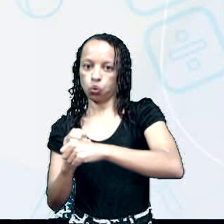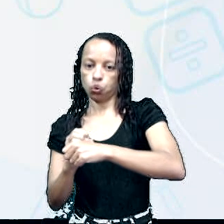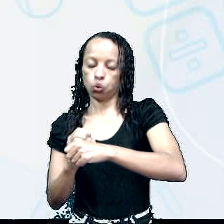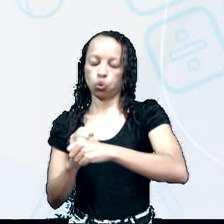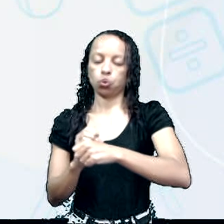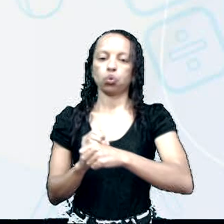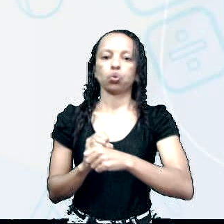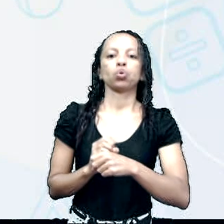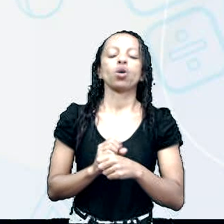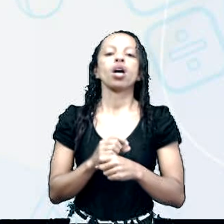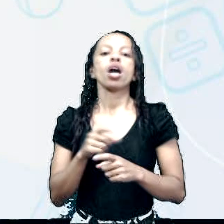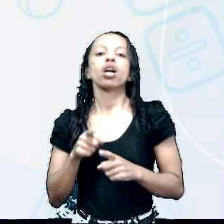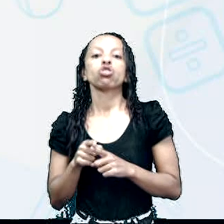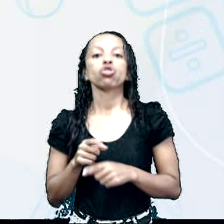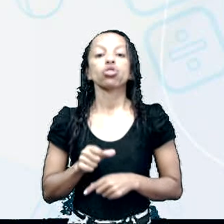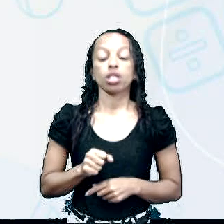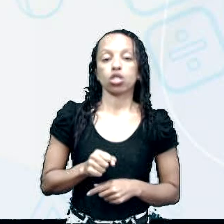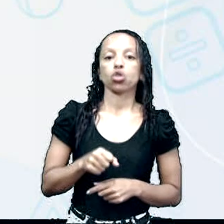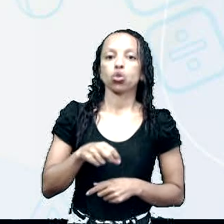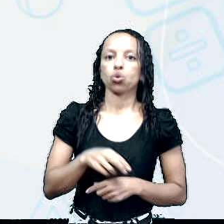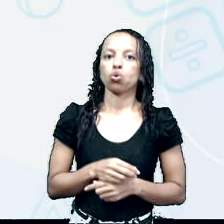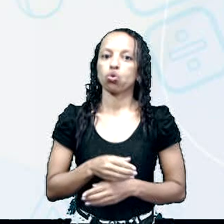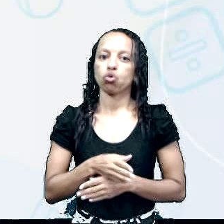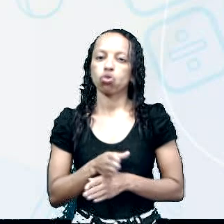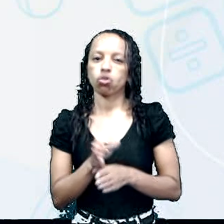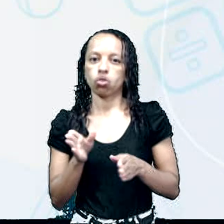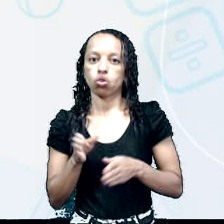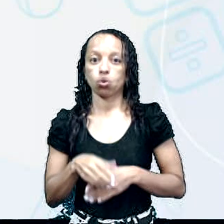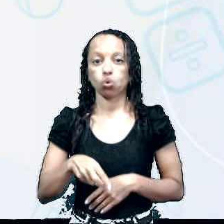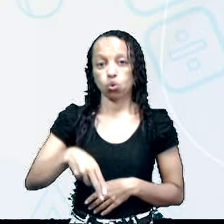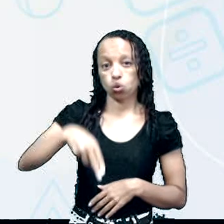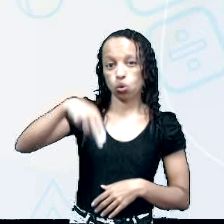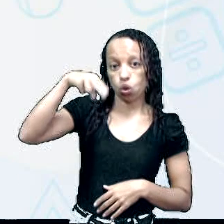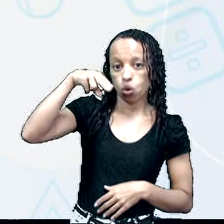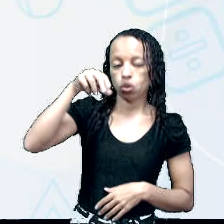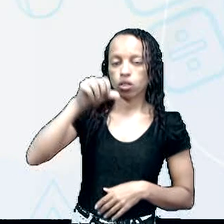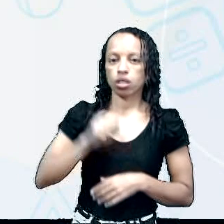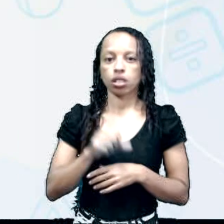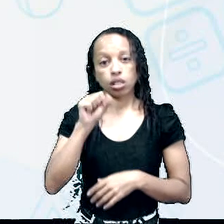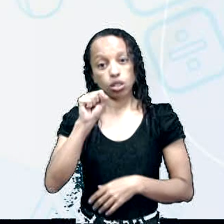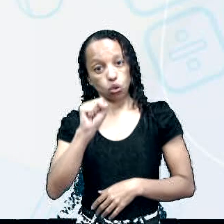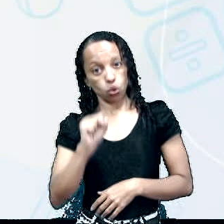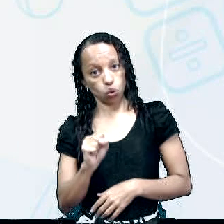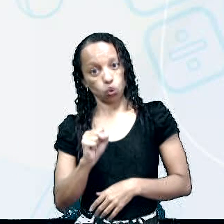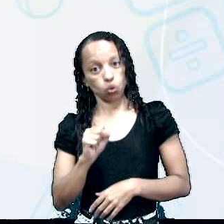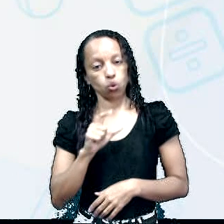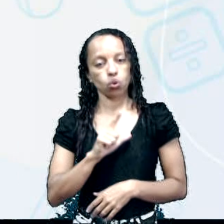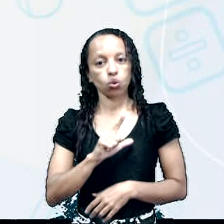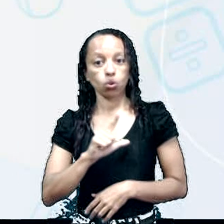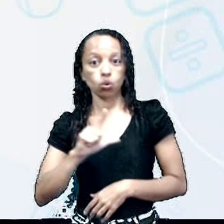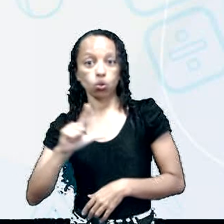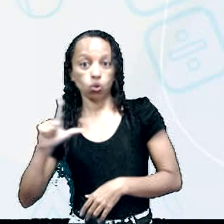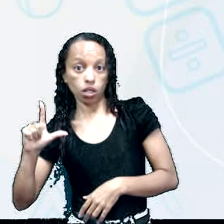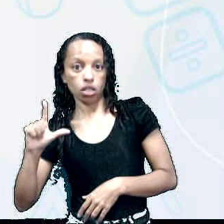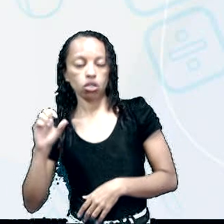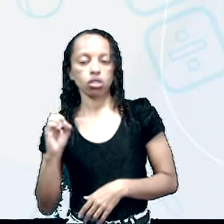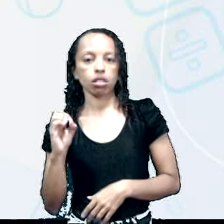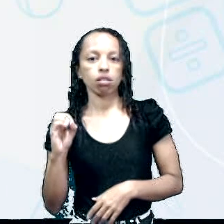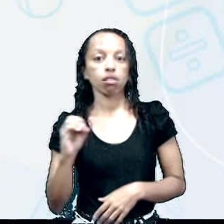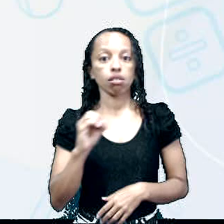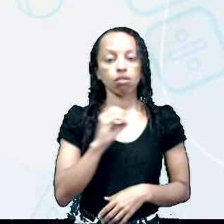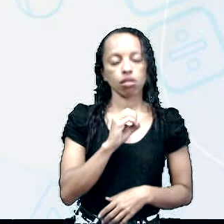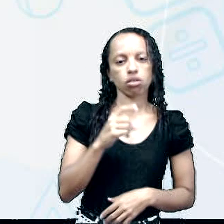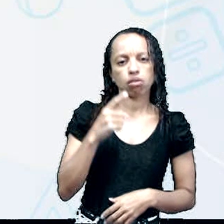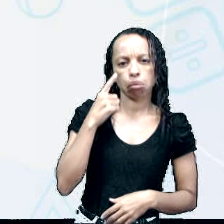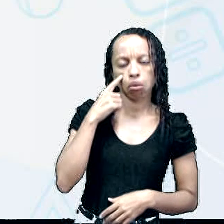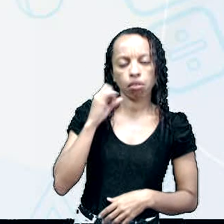cardeais são elas Norte sul leste oeste você vê aí na imagem